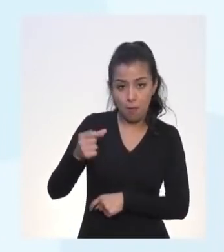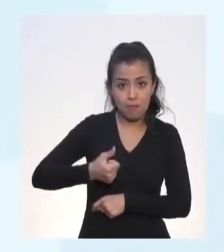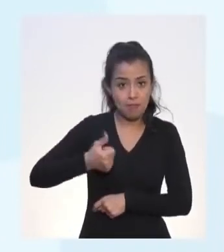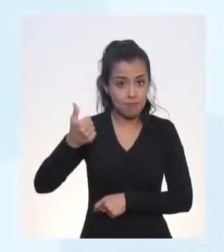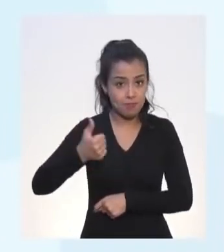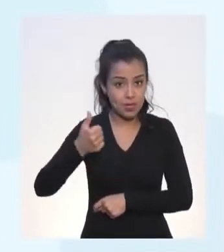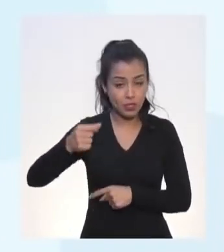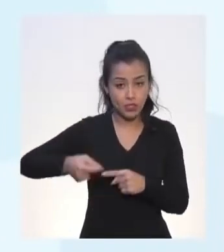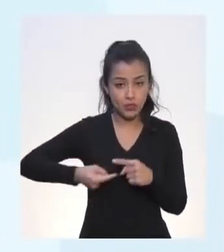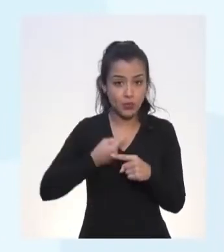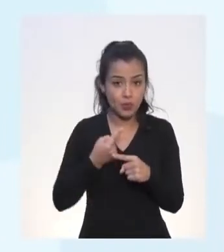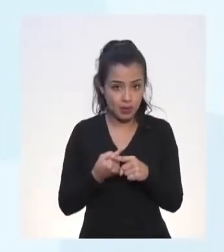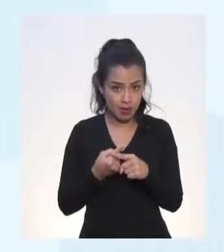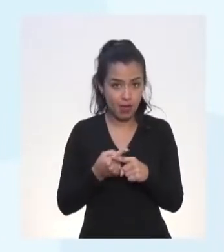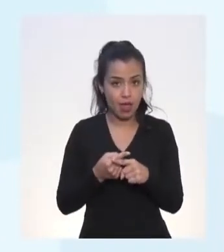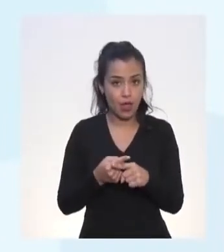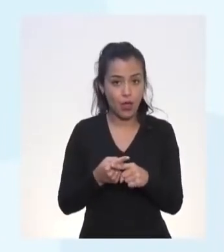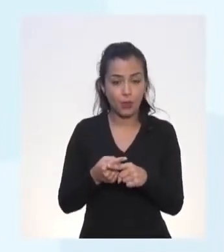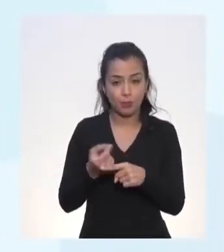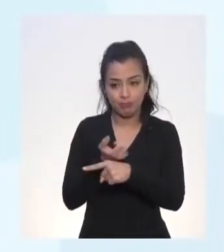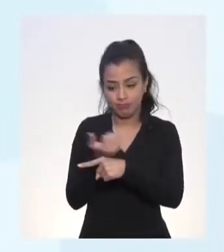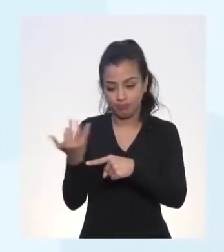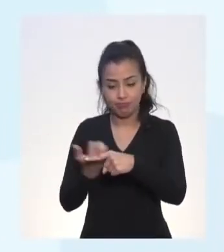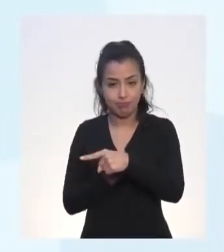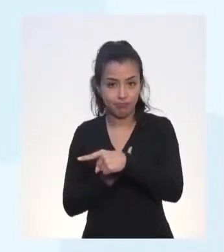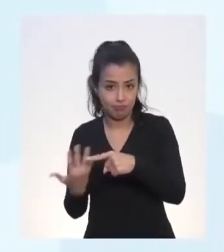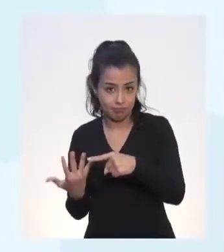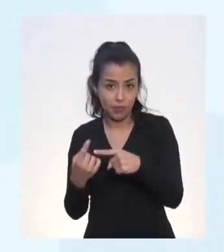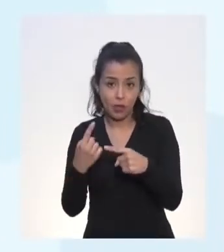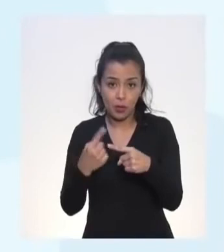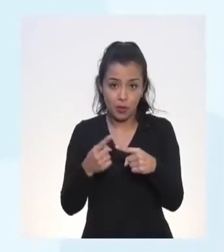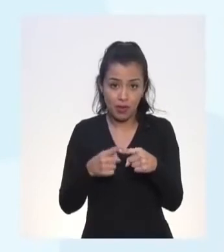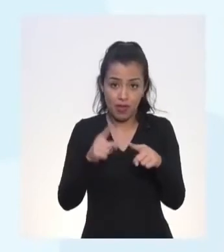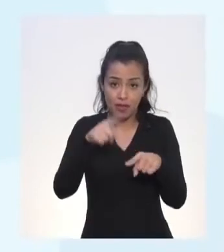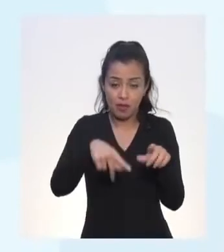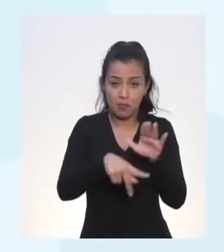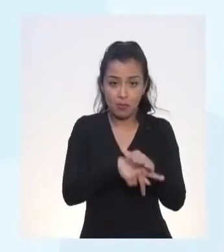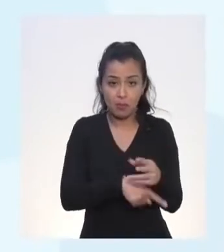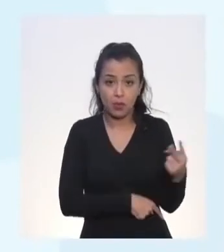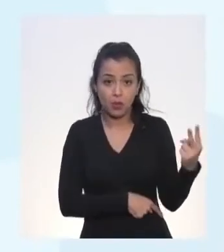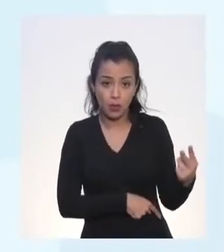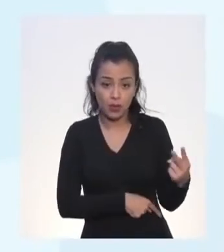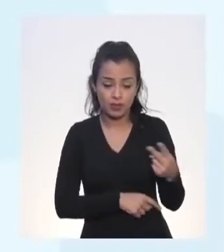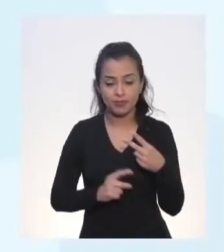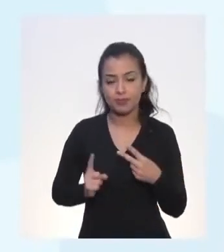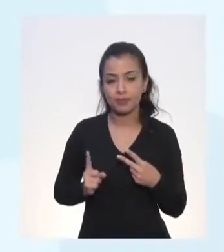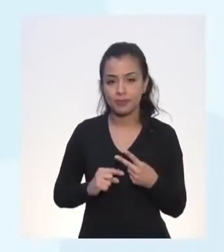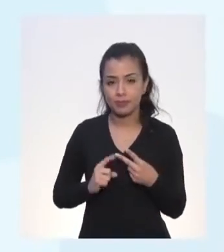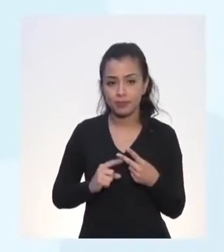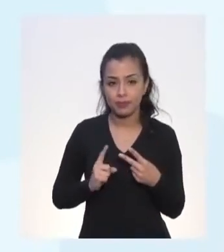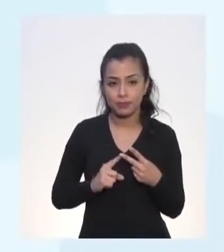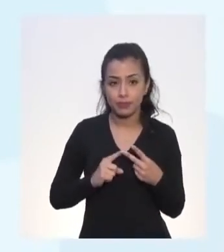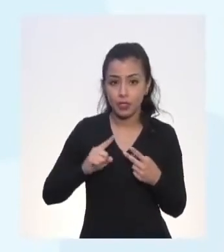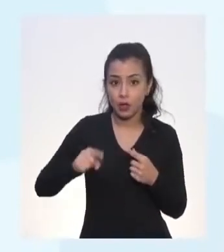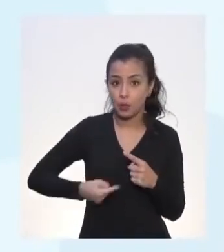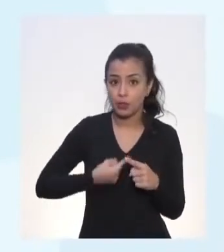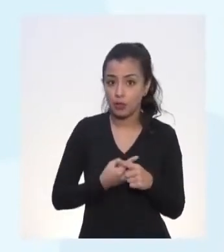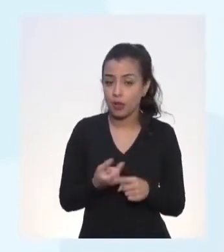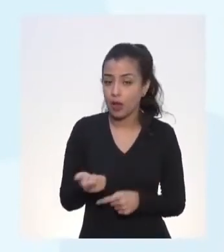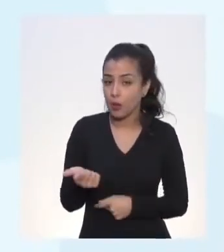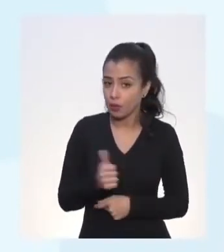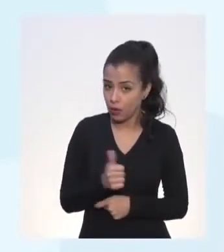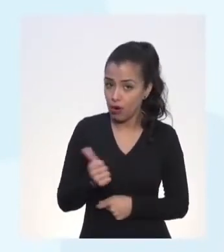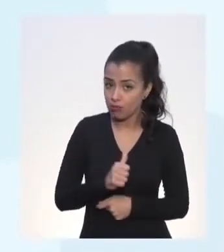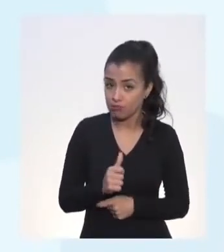multiplicar numerador e denominador, já que se trata de uma fração por 2, e no segundo caso, multiplicar por 11, tá?